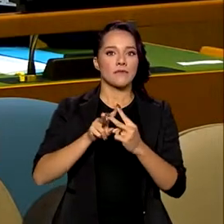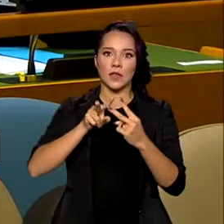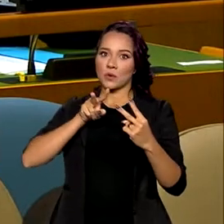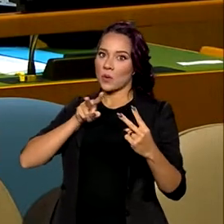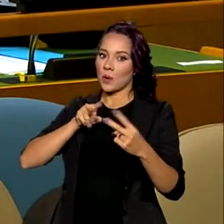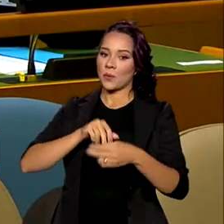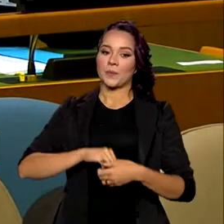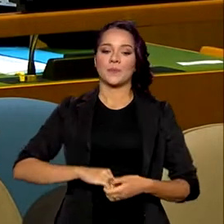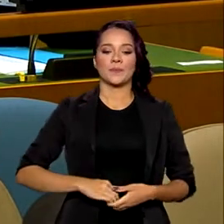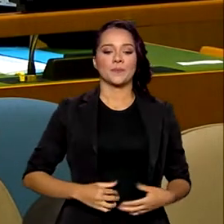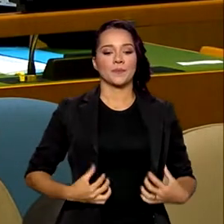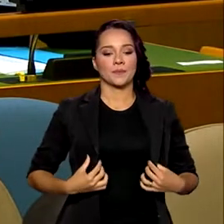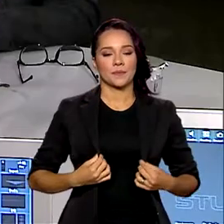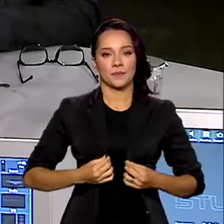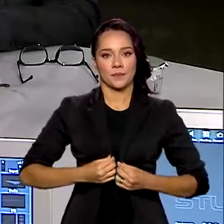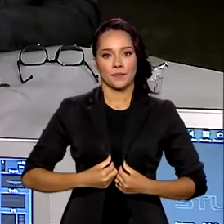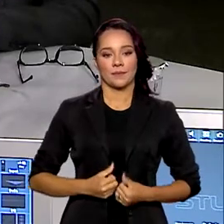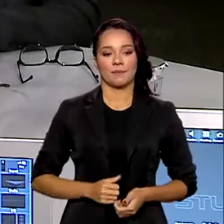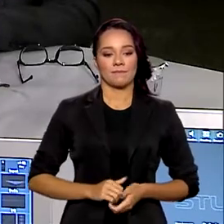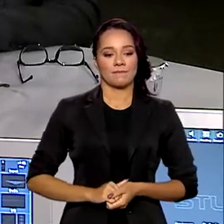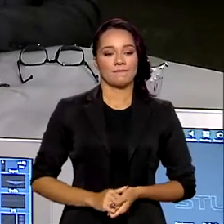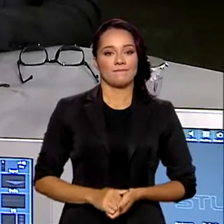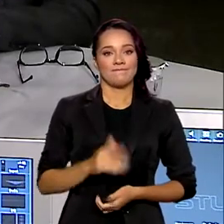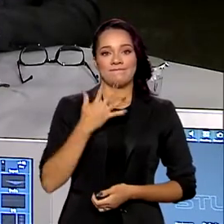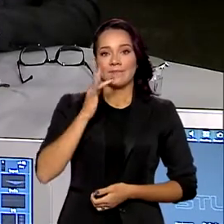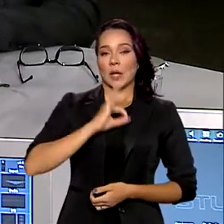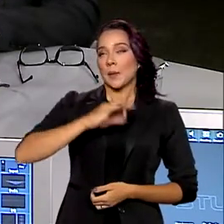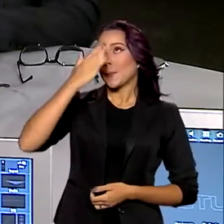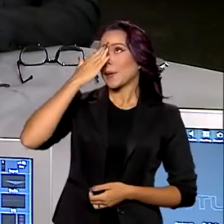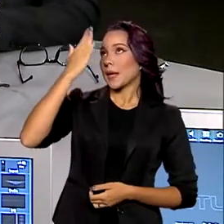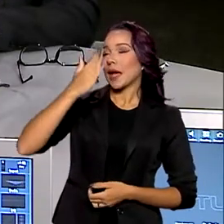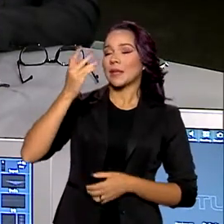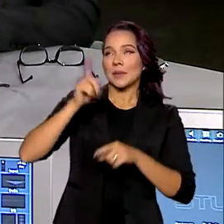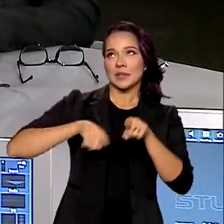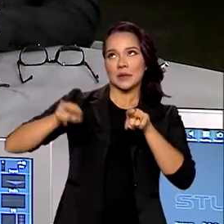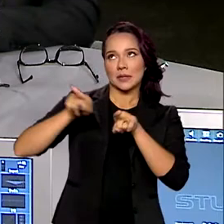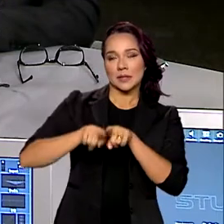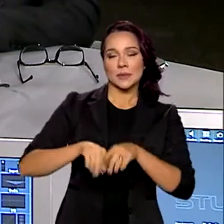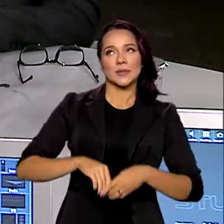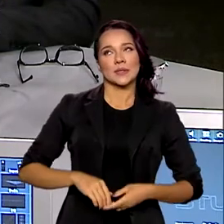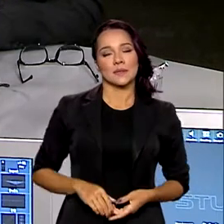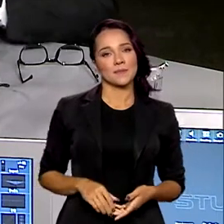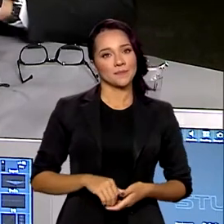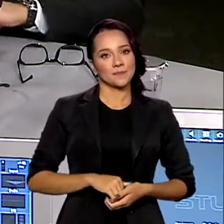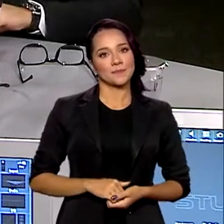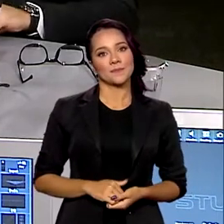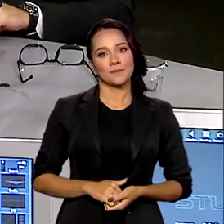virtual, Monique. Tá ótimo. Muito obrigada pelas atualizações.